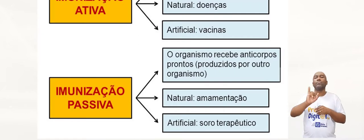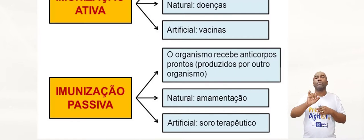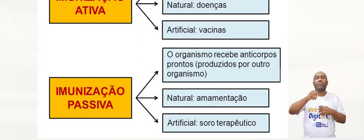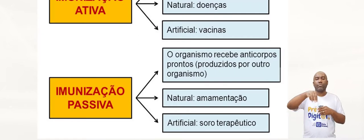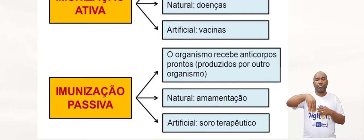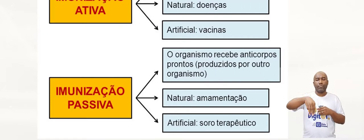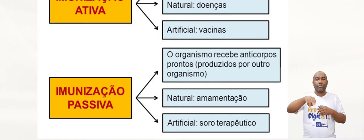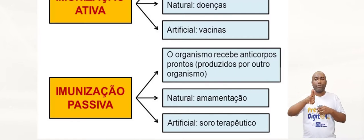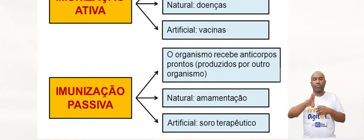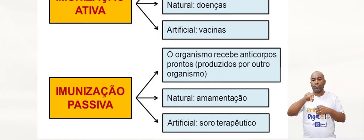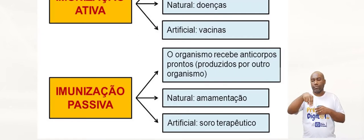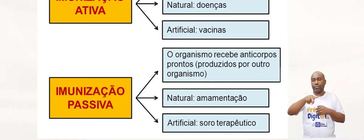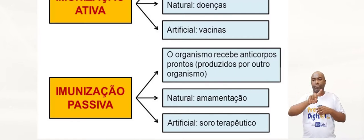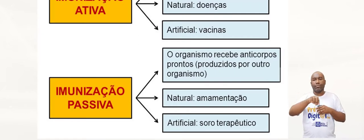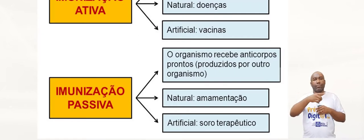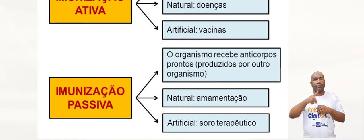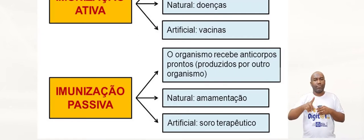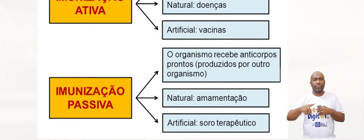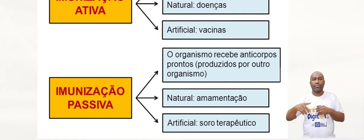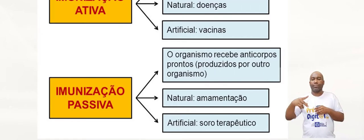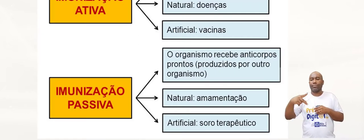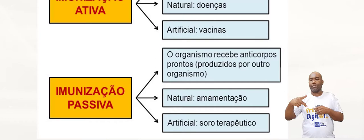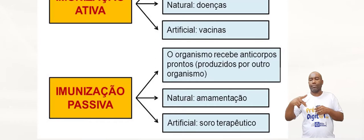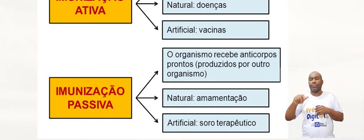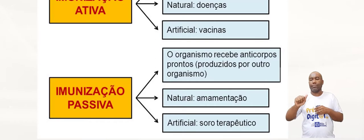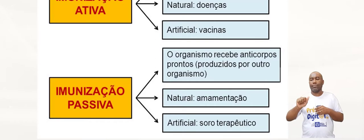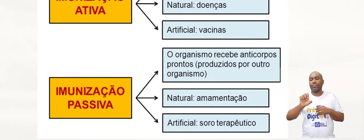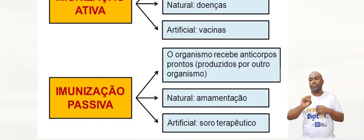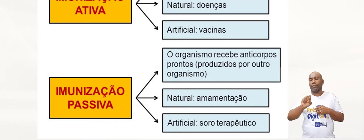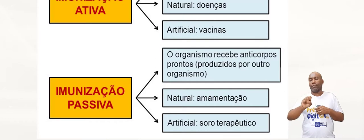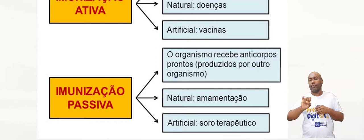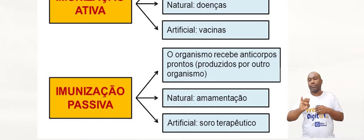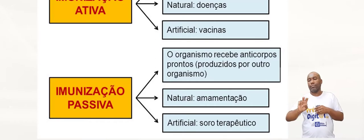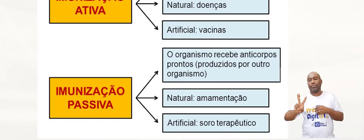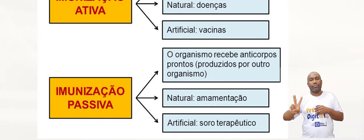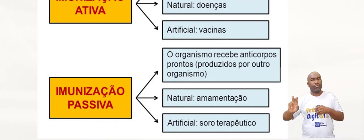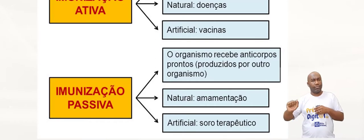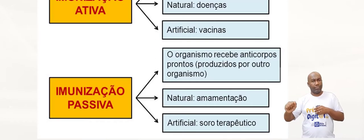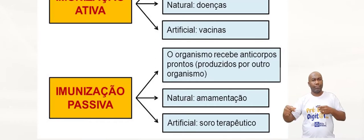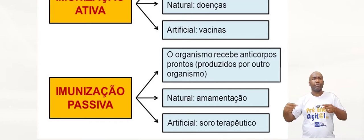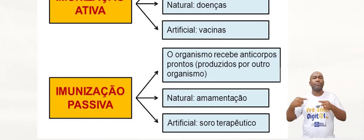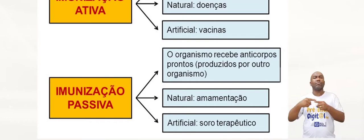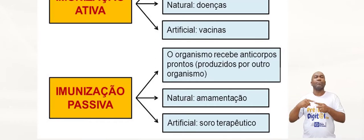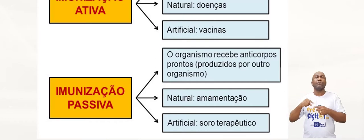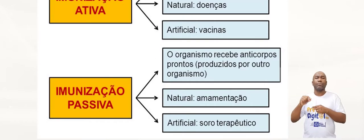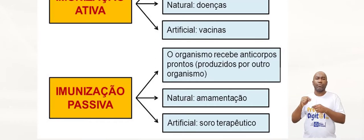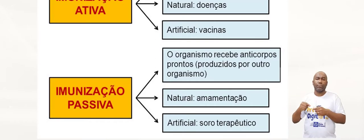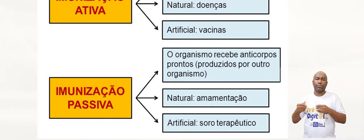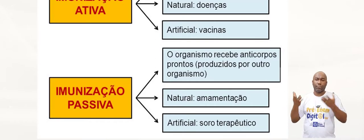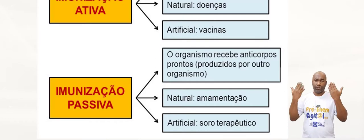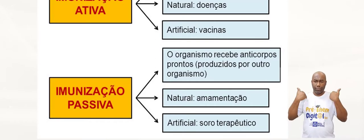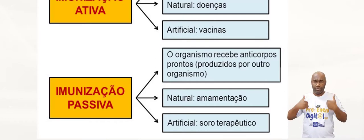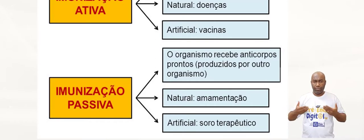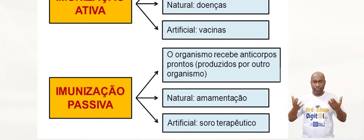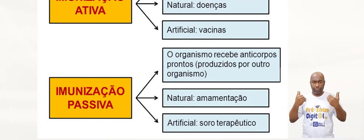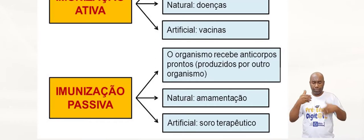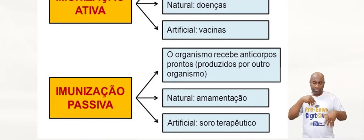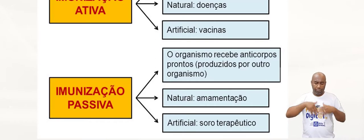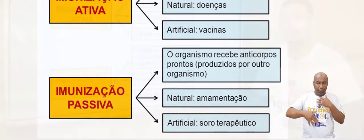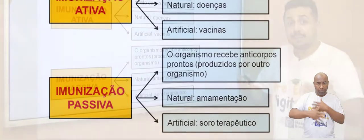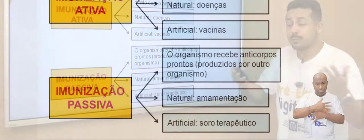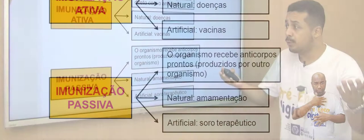É quando nós recebemos os anticorpos já produzidos.